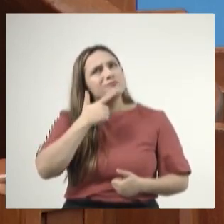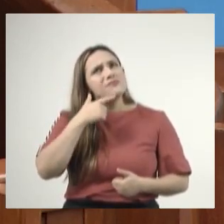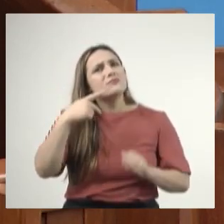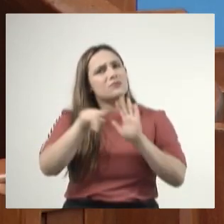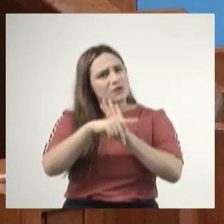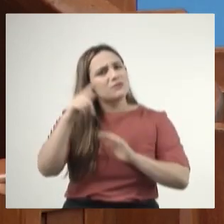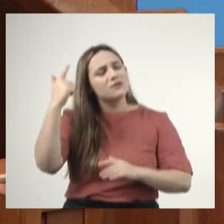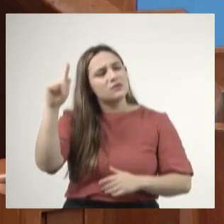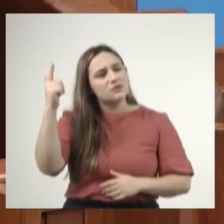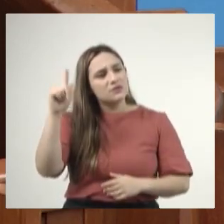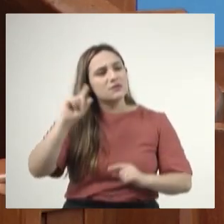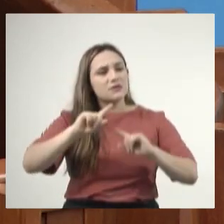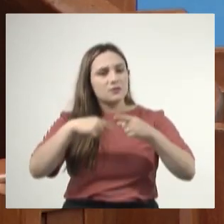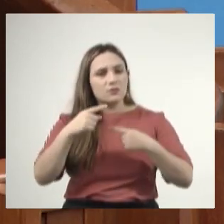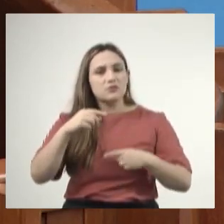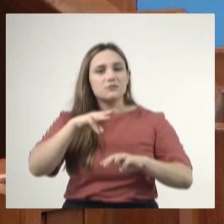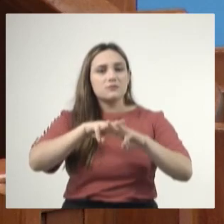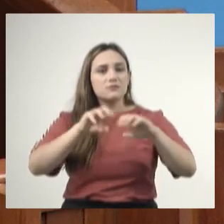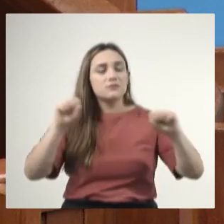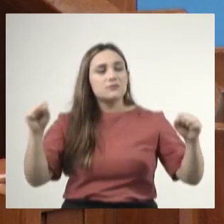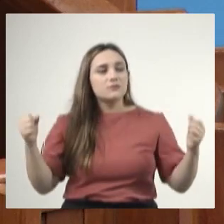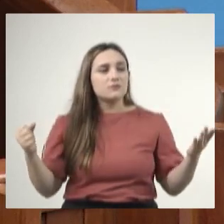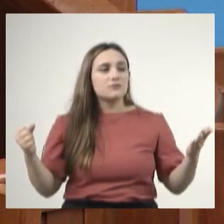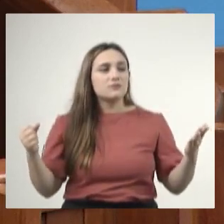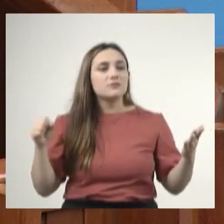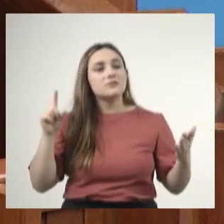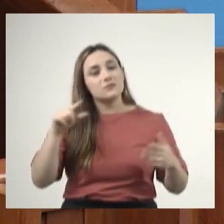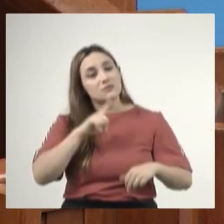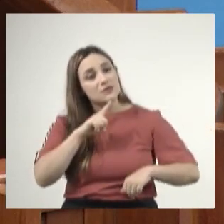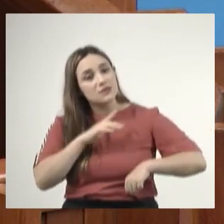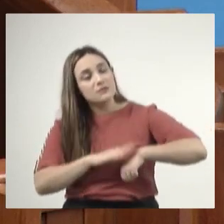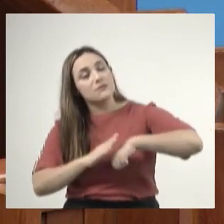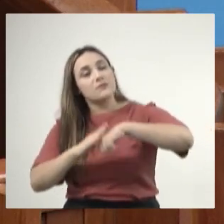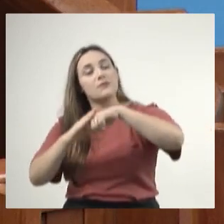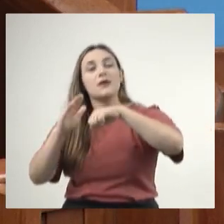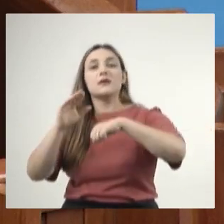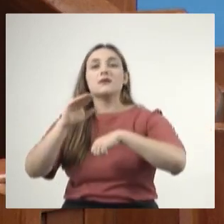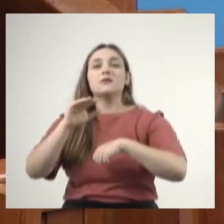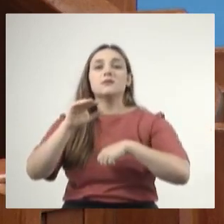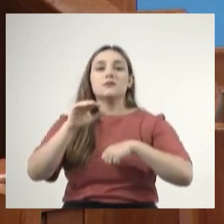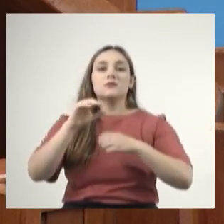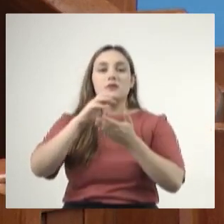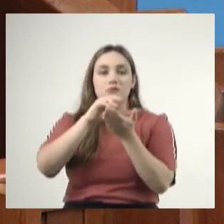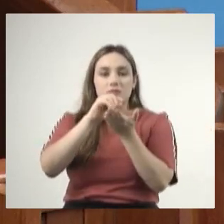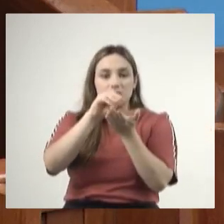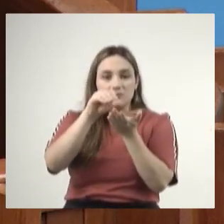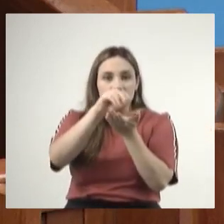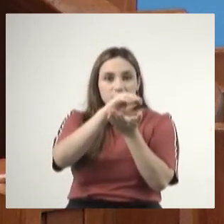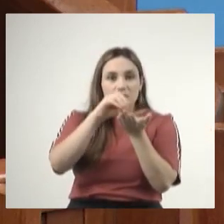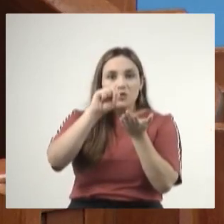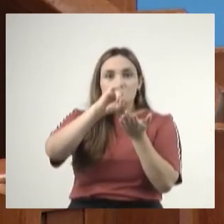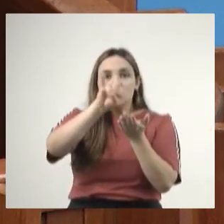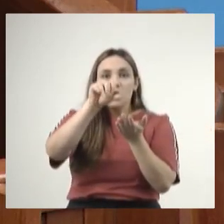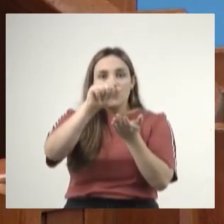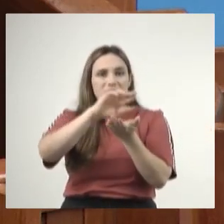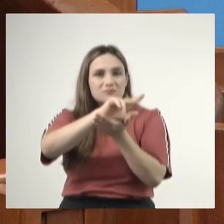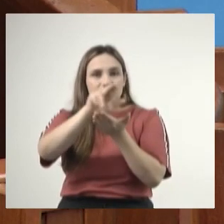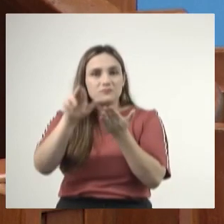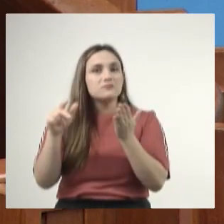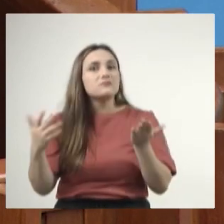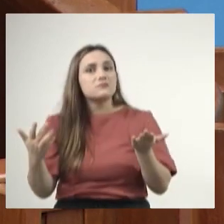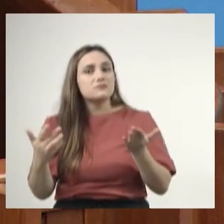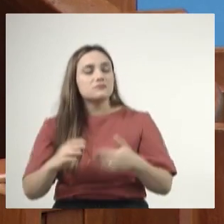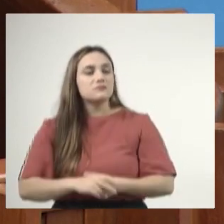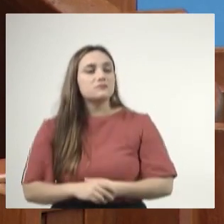cidade em Goiás, depois eu acho que é Maracaju, uma das maiores produtoras de grão do estado de Mato Grosso do Sul. Então, eu